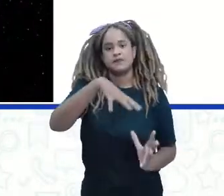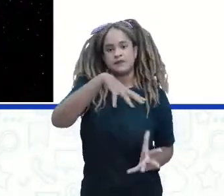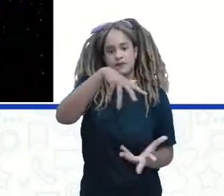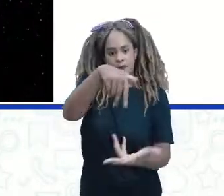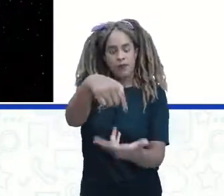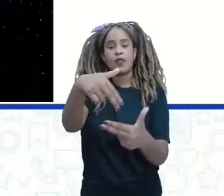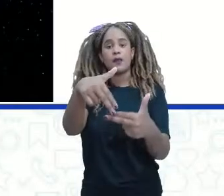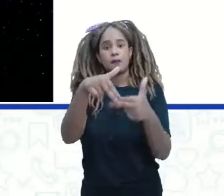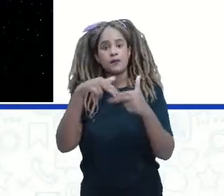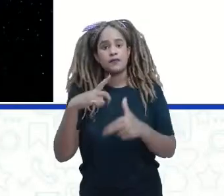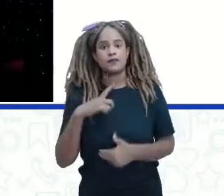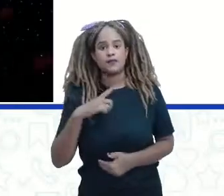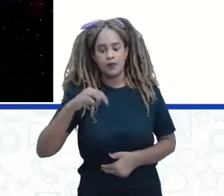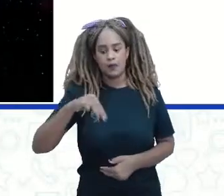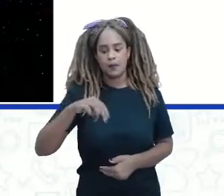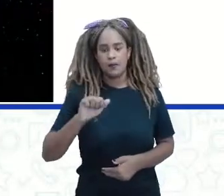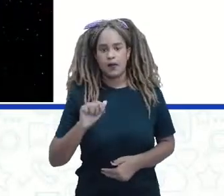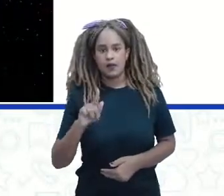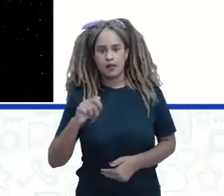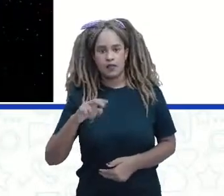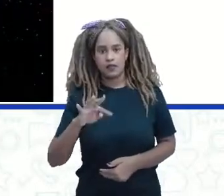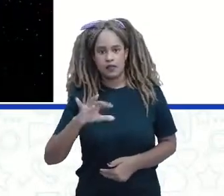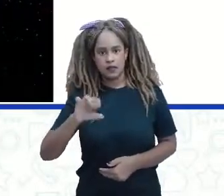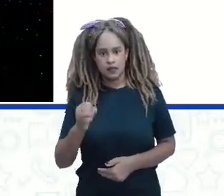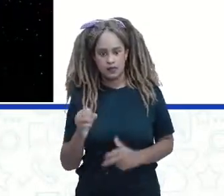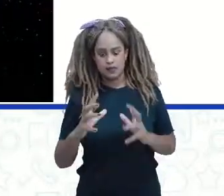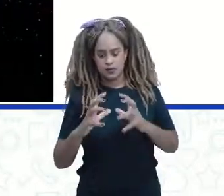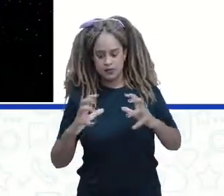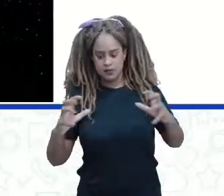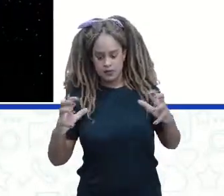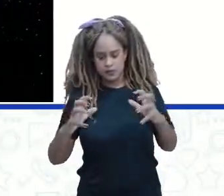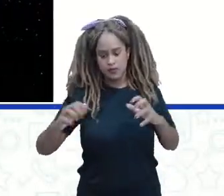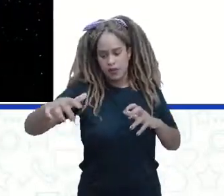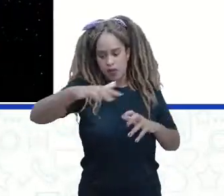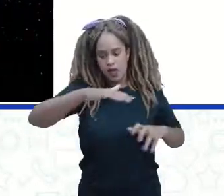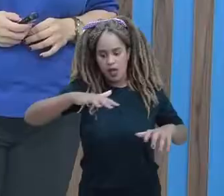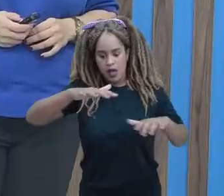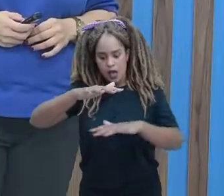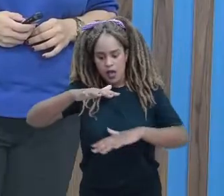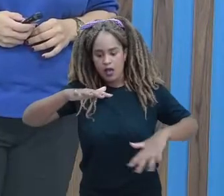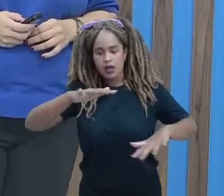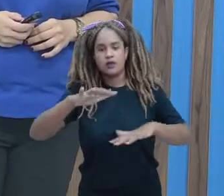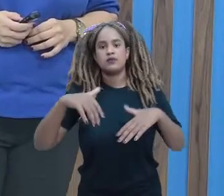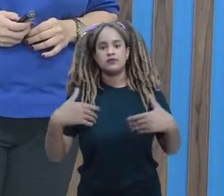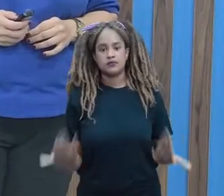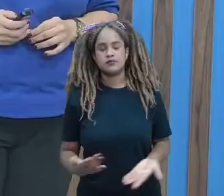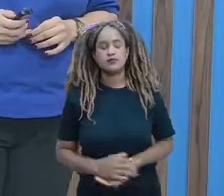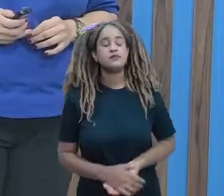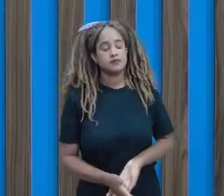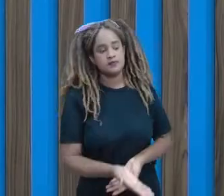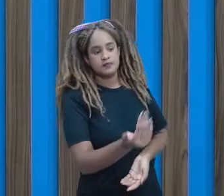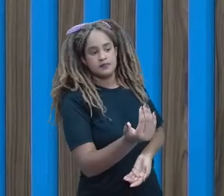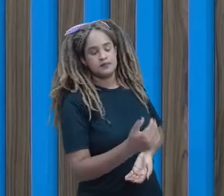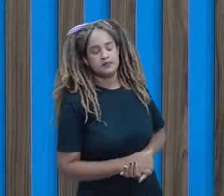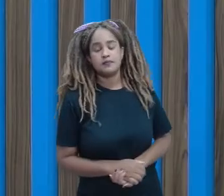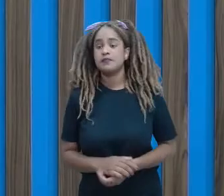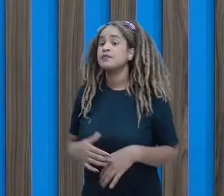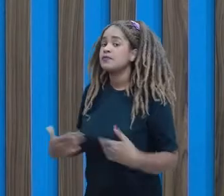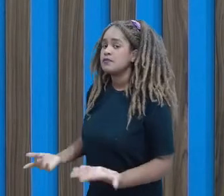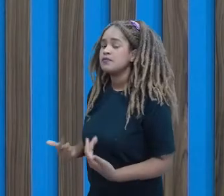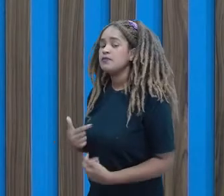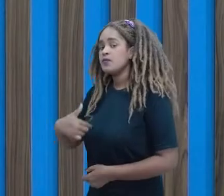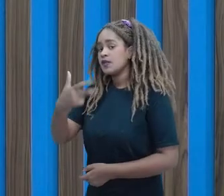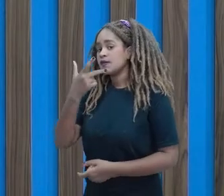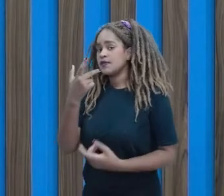esse magnetismo é criado, tá certo? Então, até agora, né, é o que a gente acha. Diga lá, professora. O que eu ia colocar ainda é que,